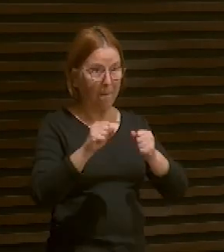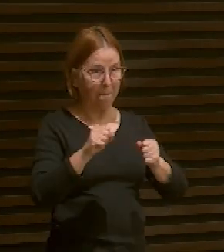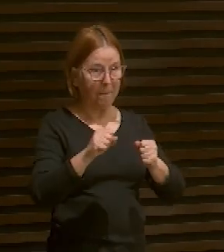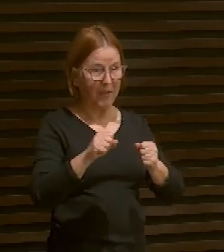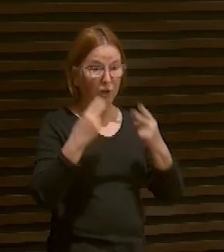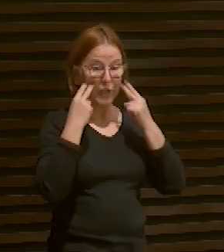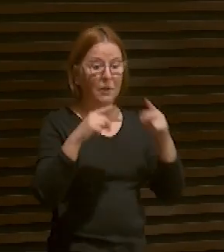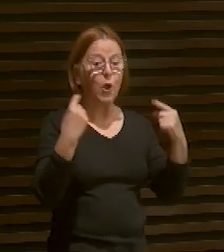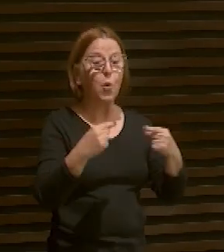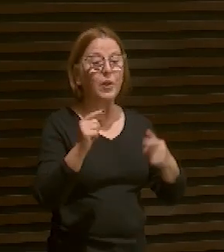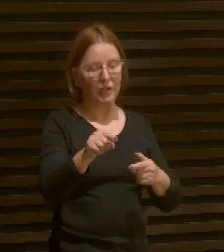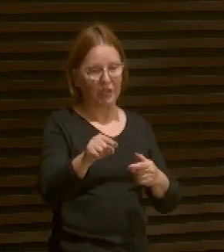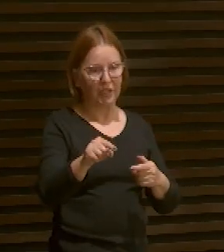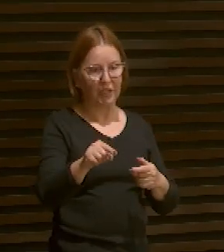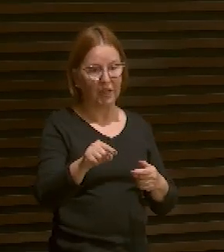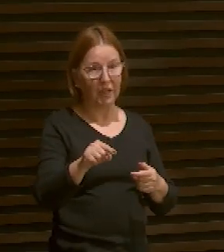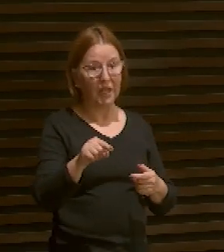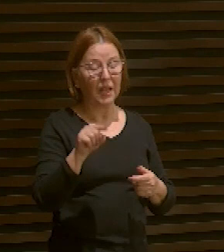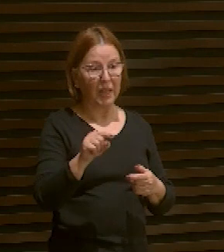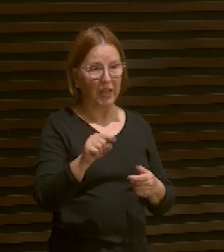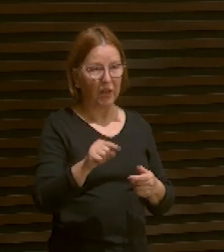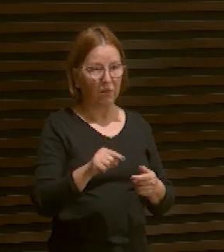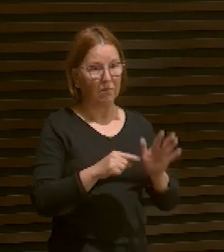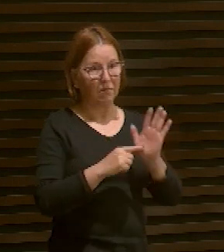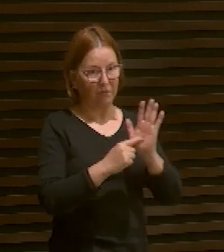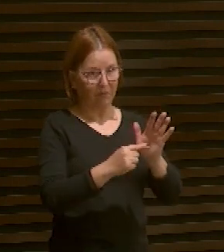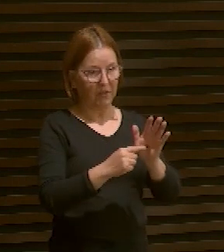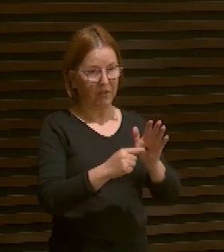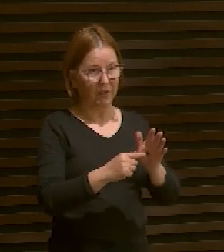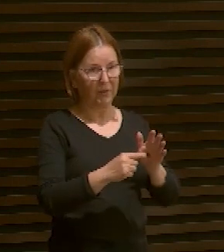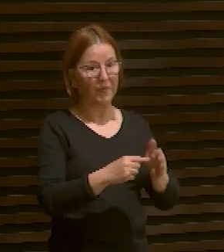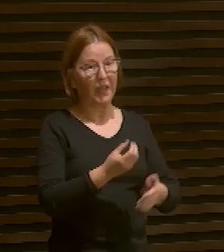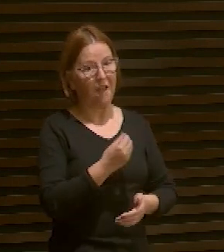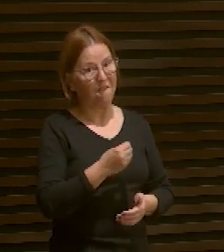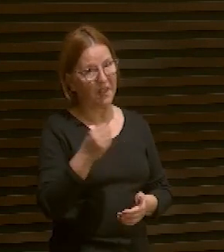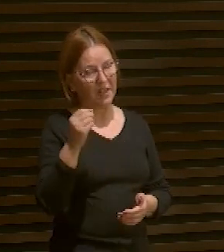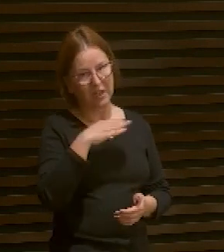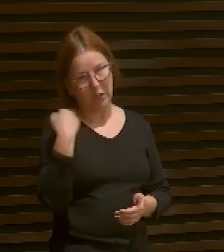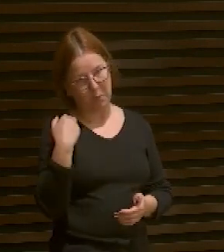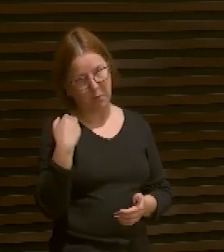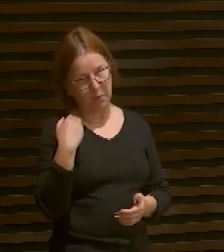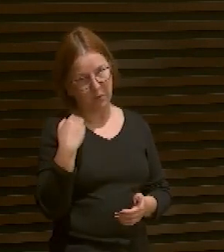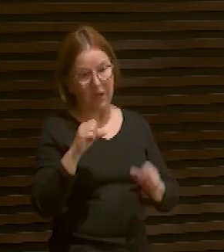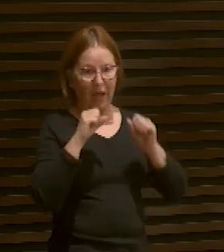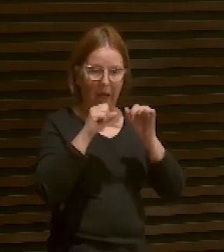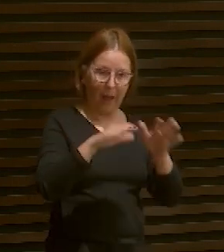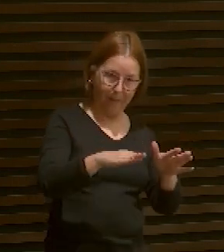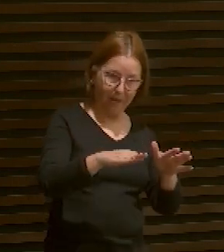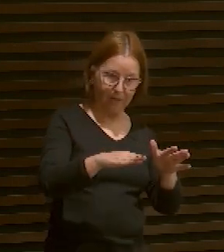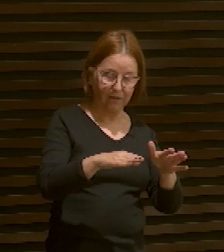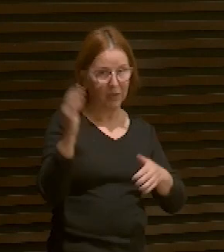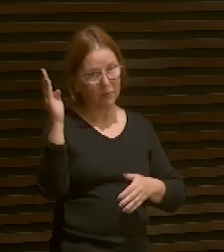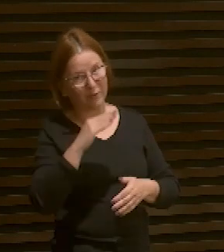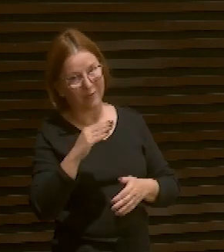ti, que te propus a vida e a morte, a bênção e a maldição. E agora vem o mais primoroso,